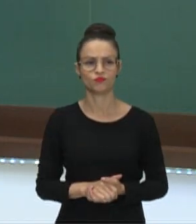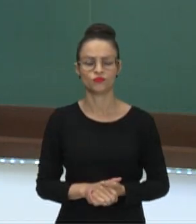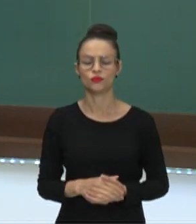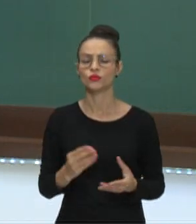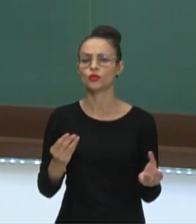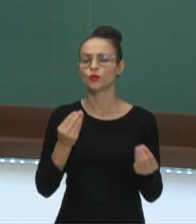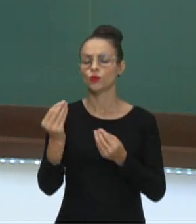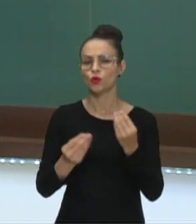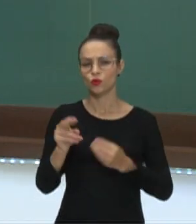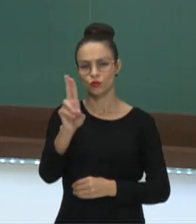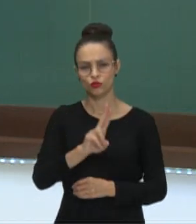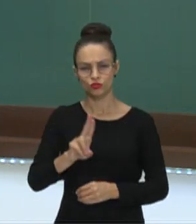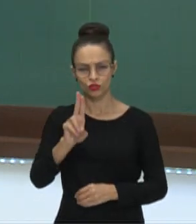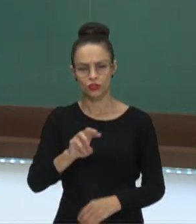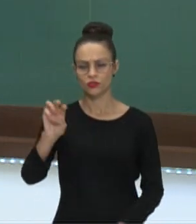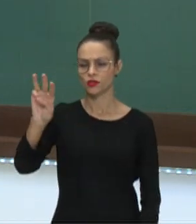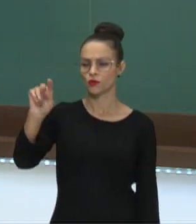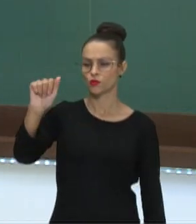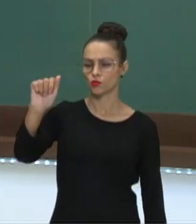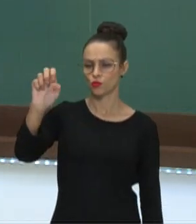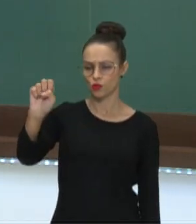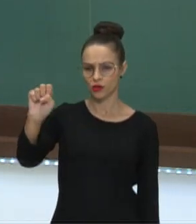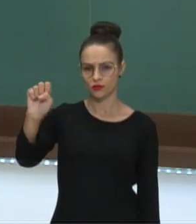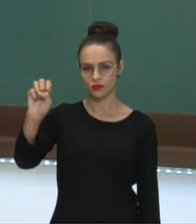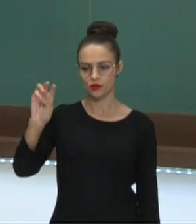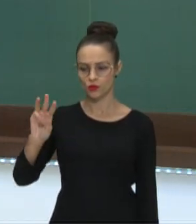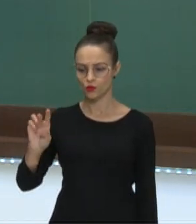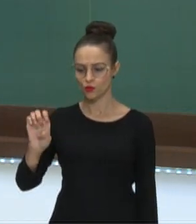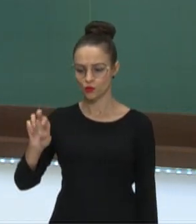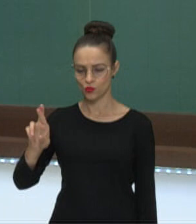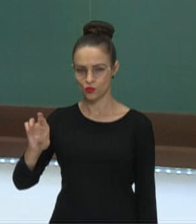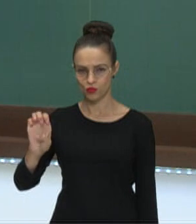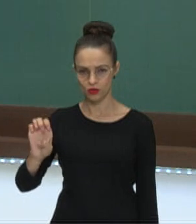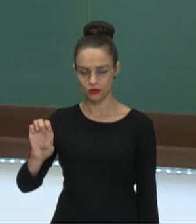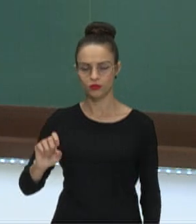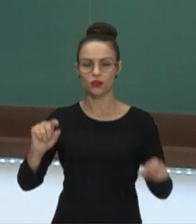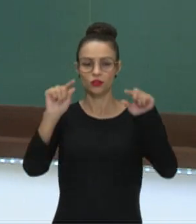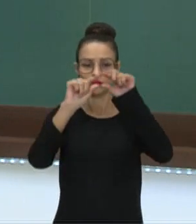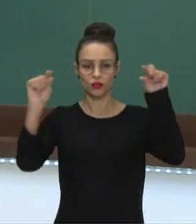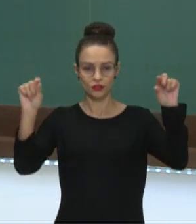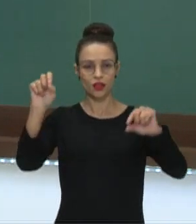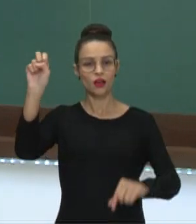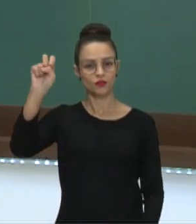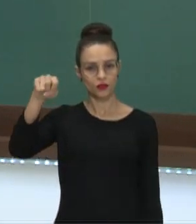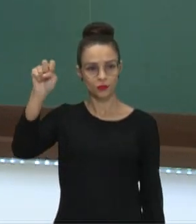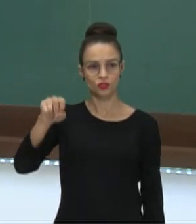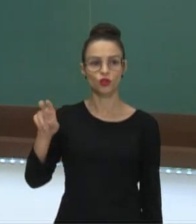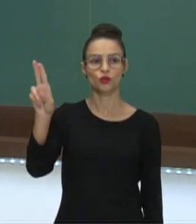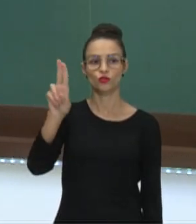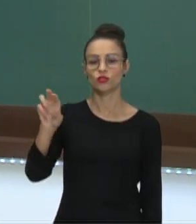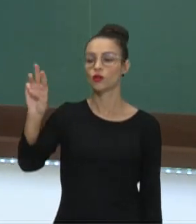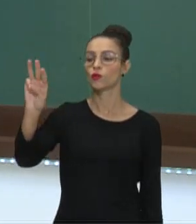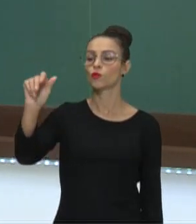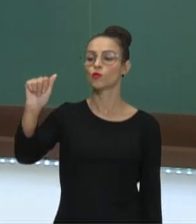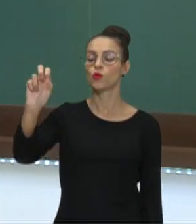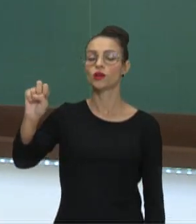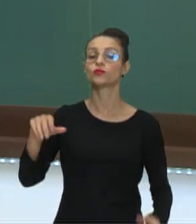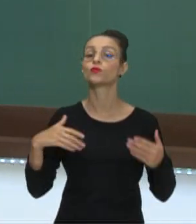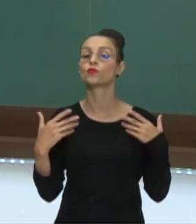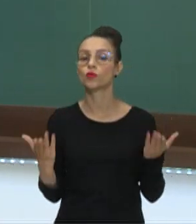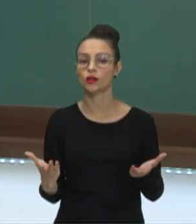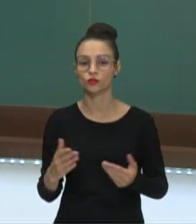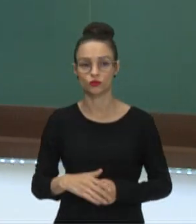como é que eu uso esse was e esse were? Nas frases afirmativas, eu vou usar o was quando eu